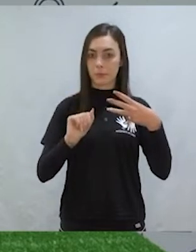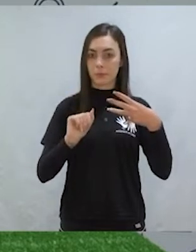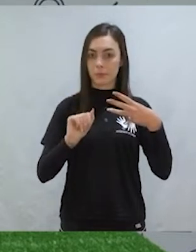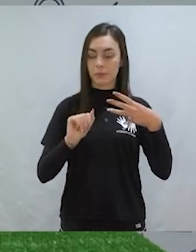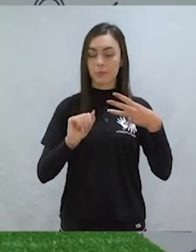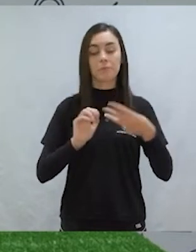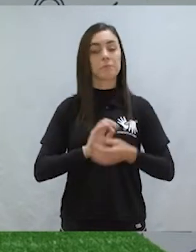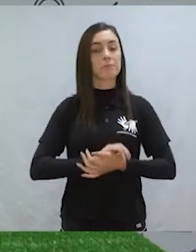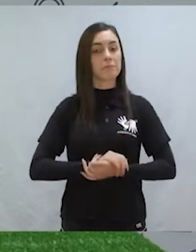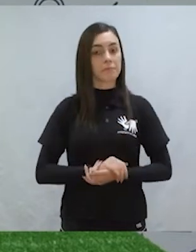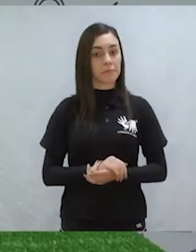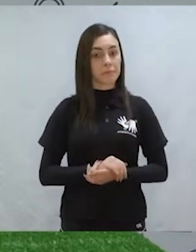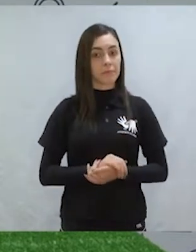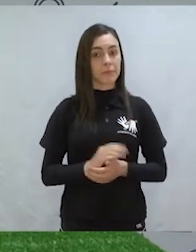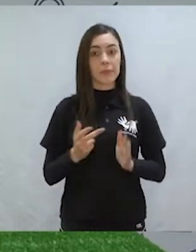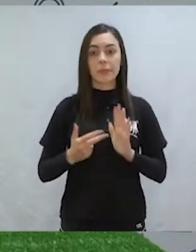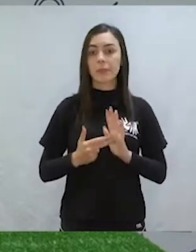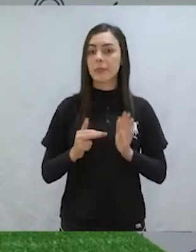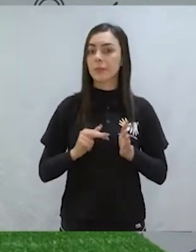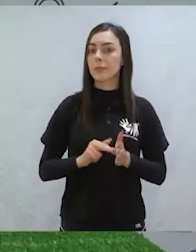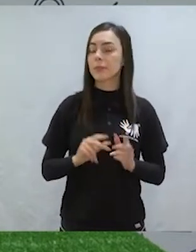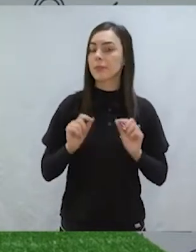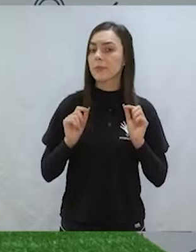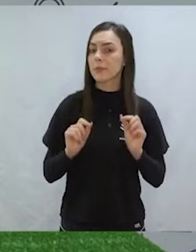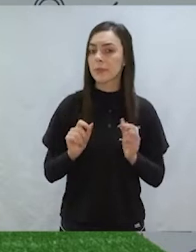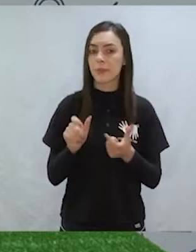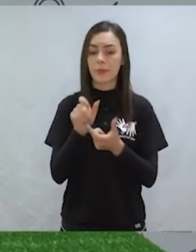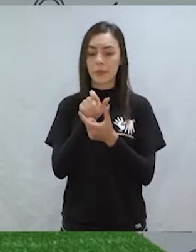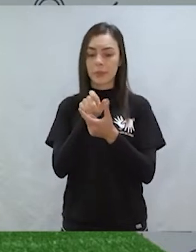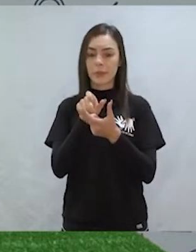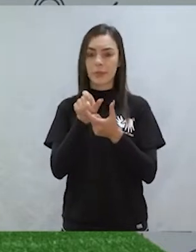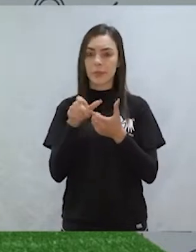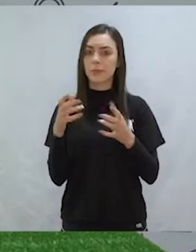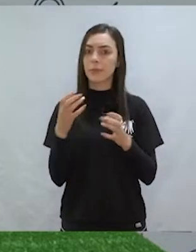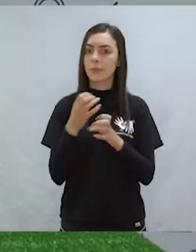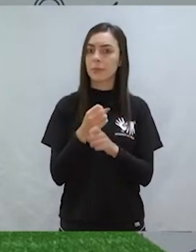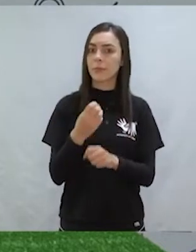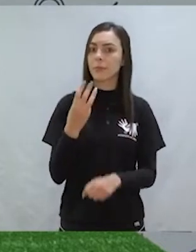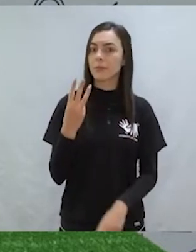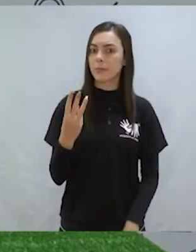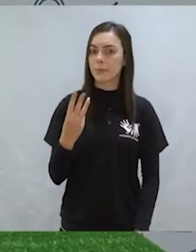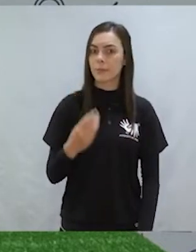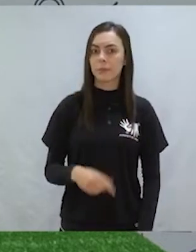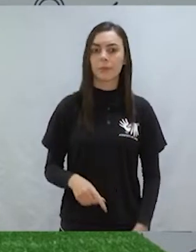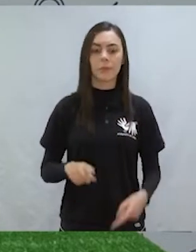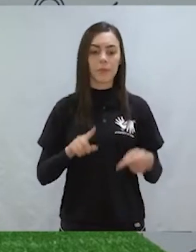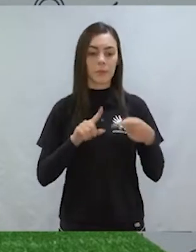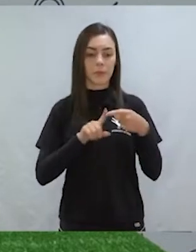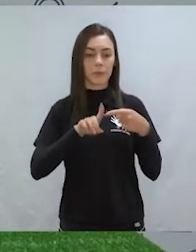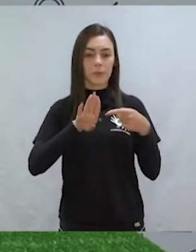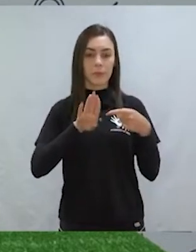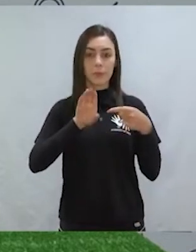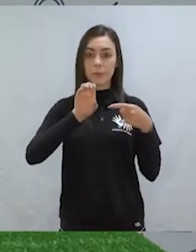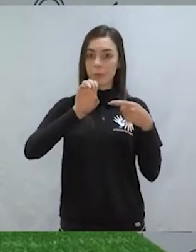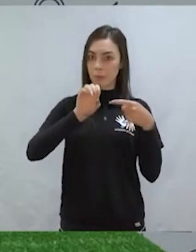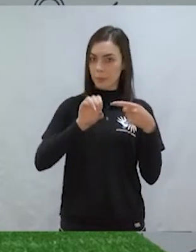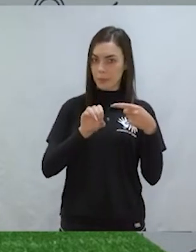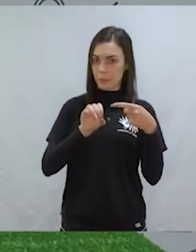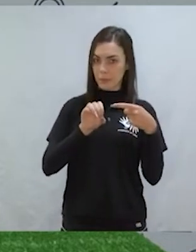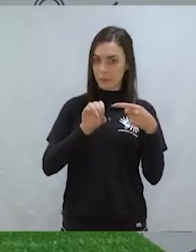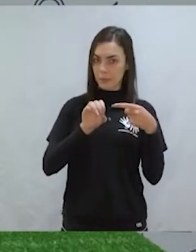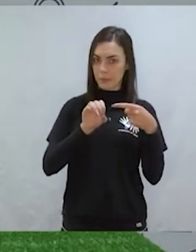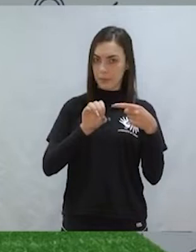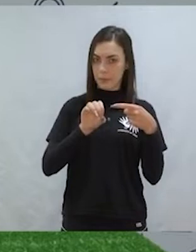Boneca. Então, nós temos o quê? 3 sílabas. Olhem lá, ó. B com O